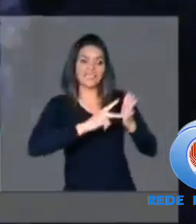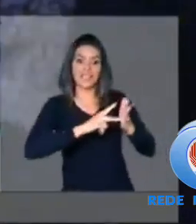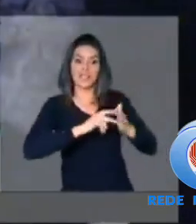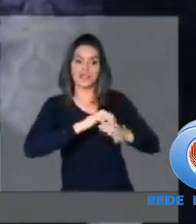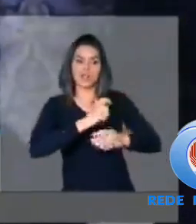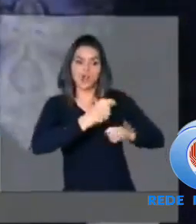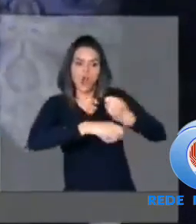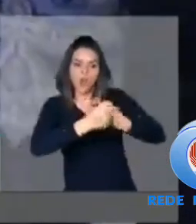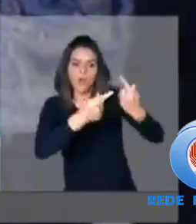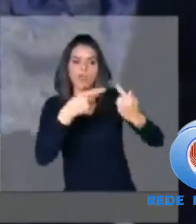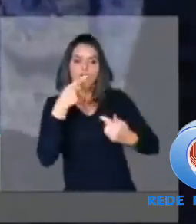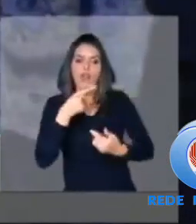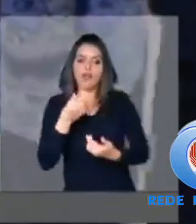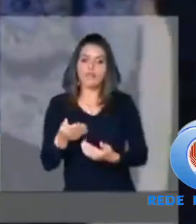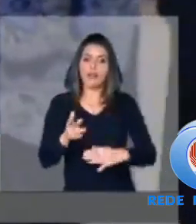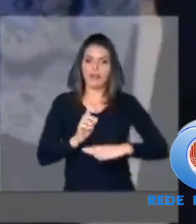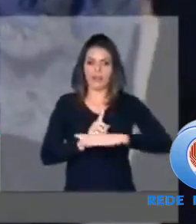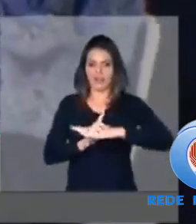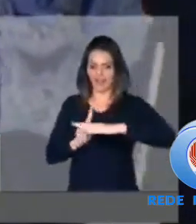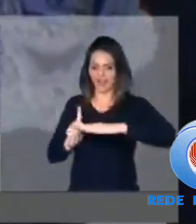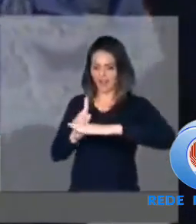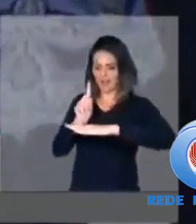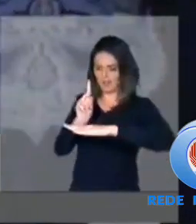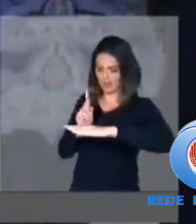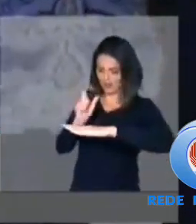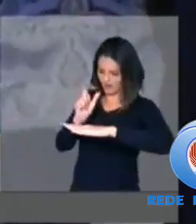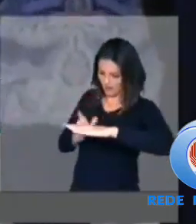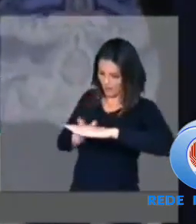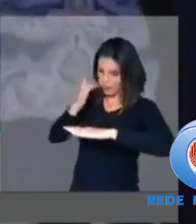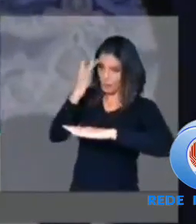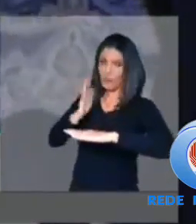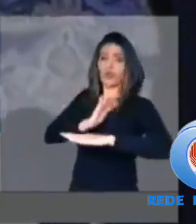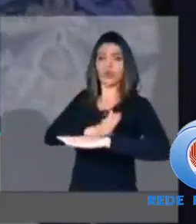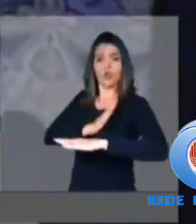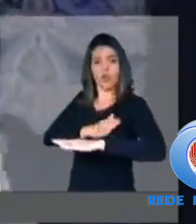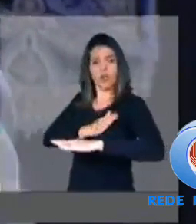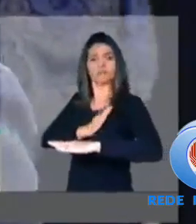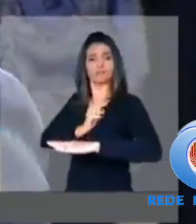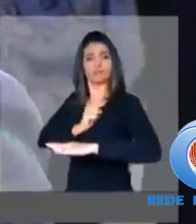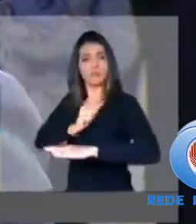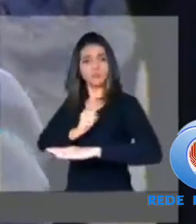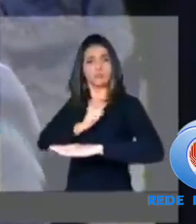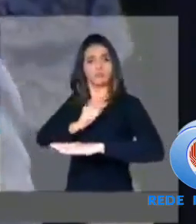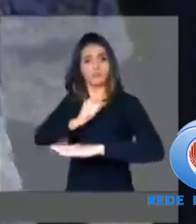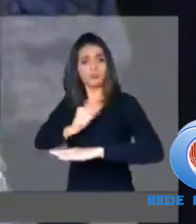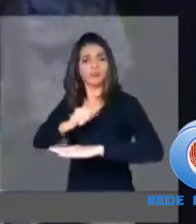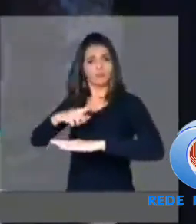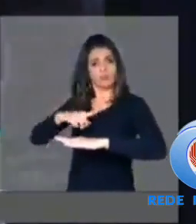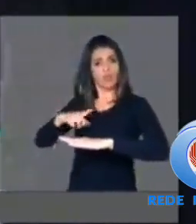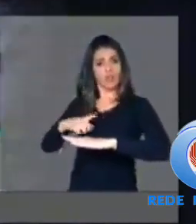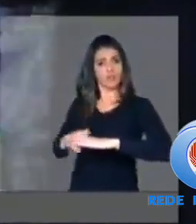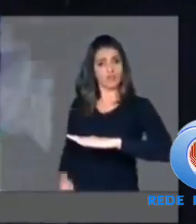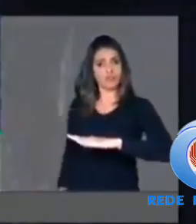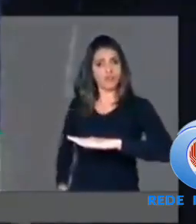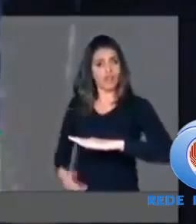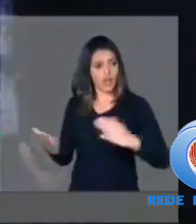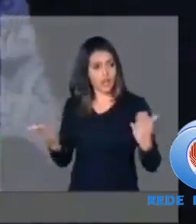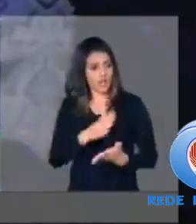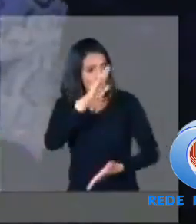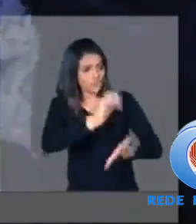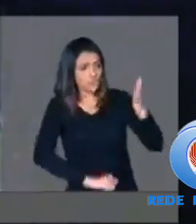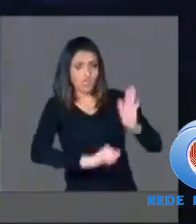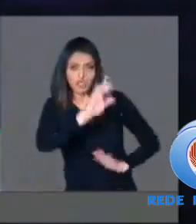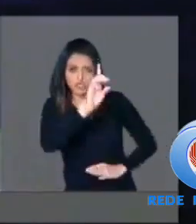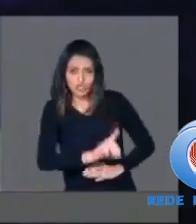Sul dizia: atrás de um balcão também bate um coração. Será que nós não vemos agora que estaremos retirando